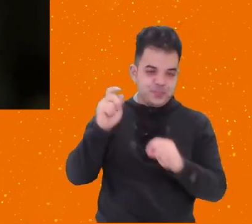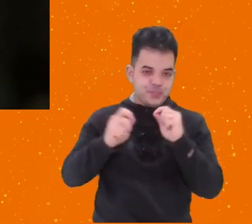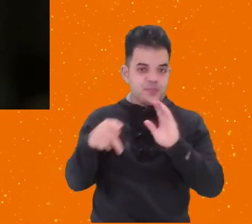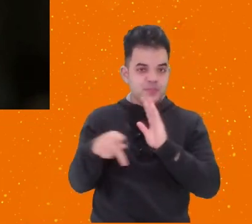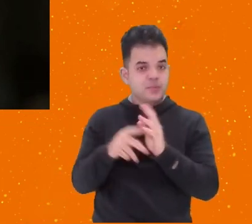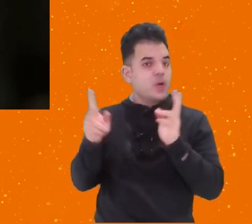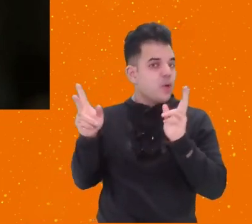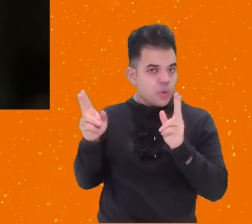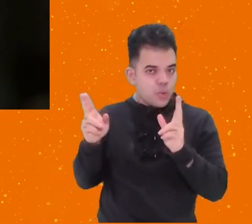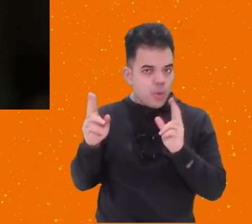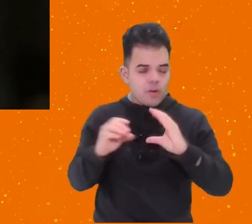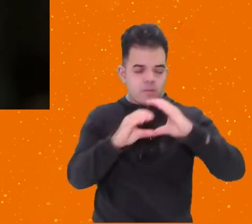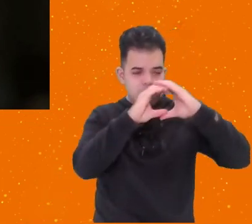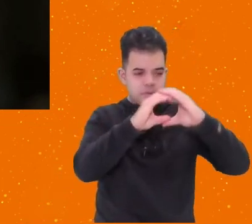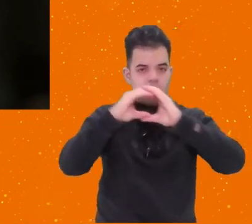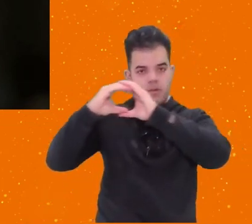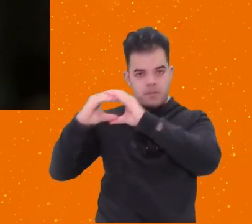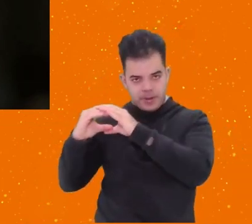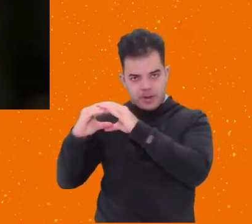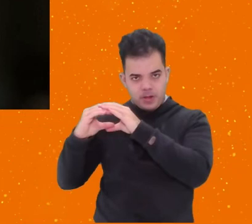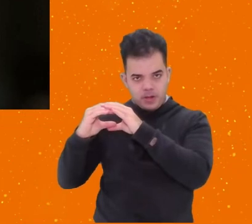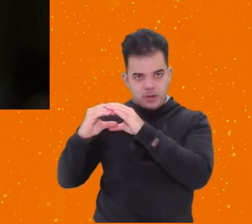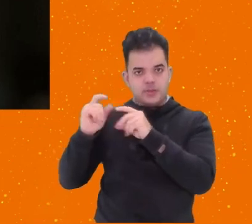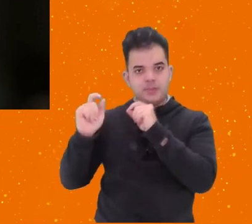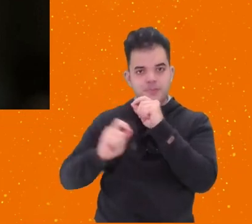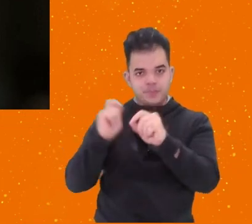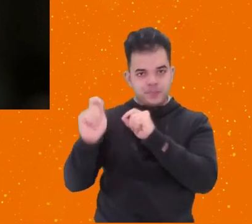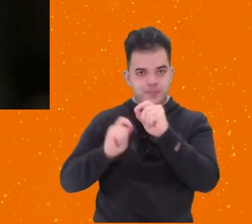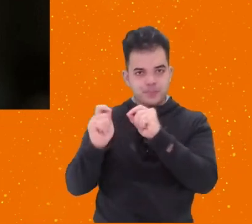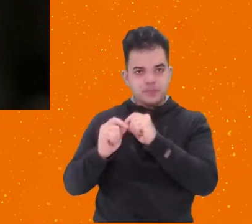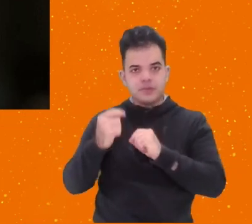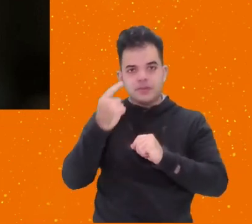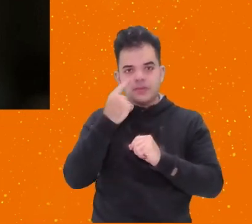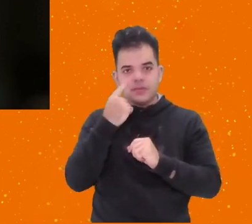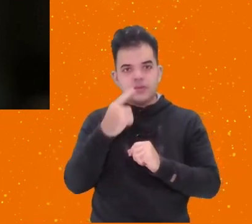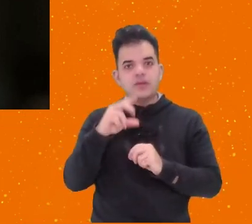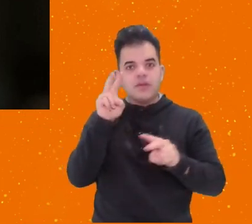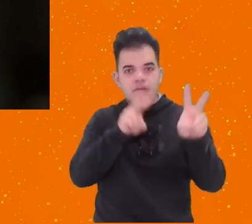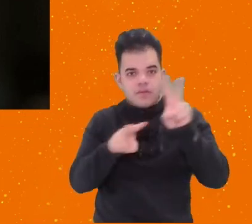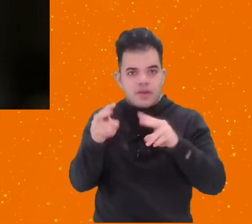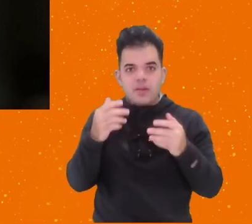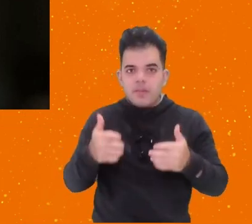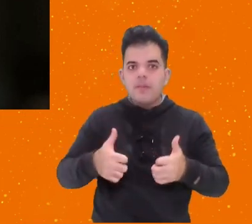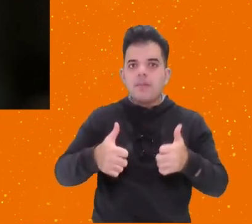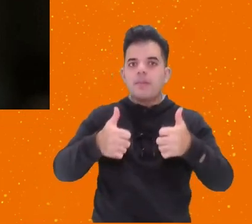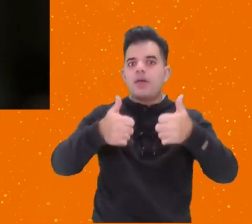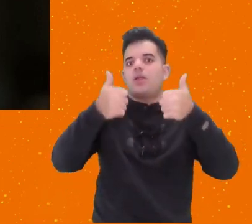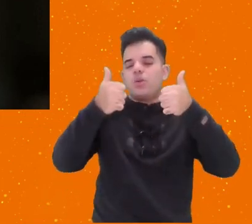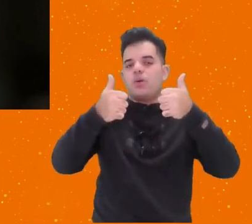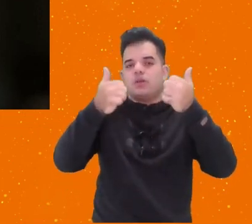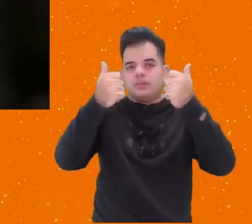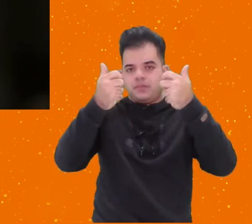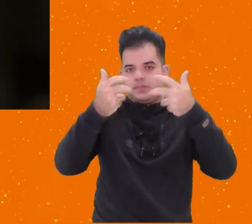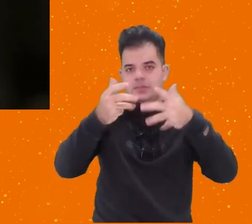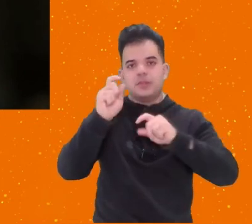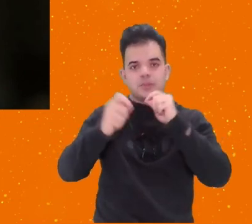mesma fotografia ali atrás, nota que aqui você já vê bem melhor o que que a gente está falando de aberração